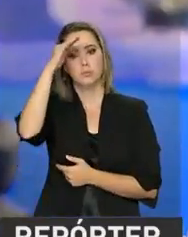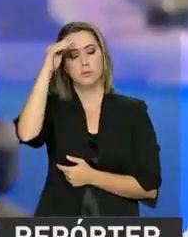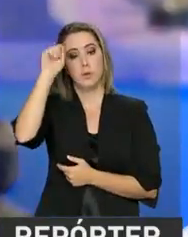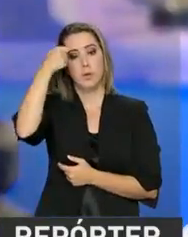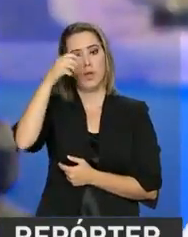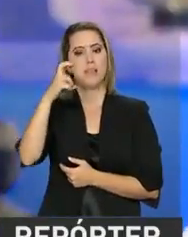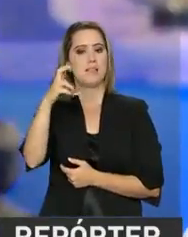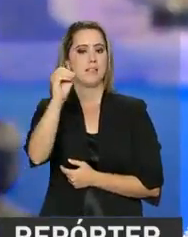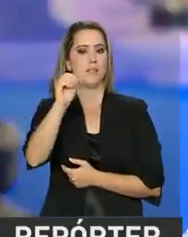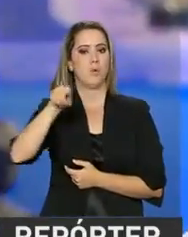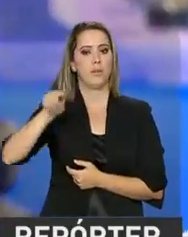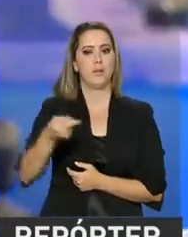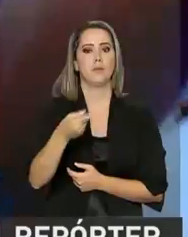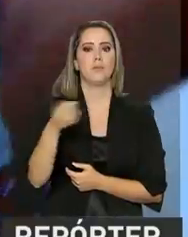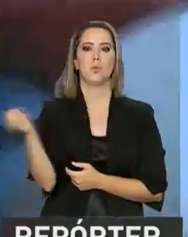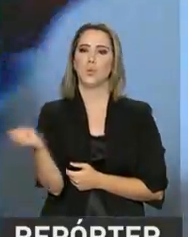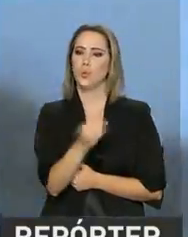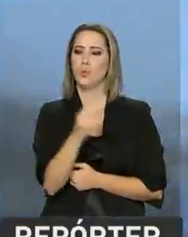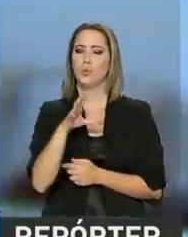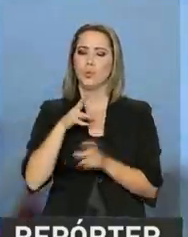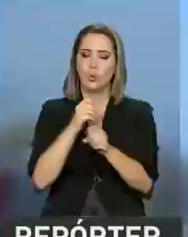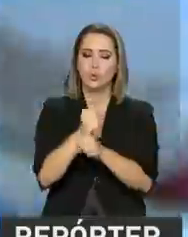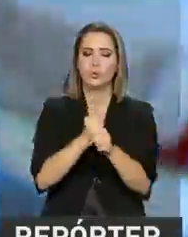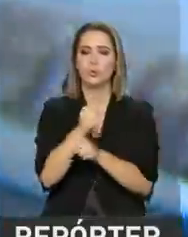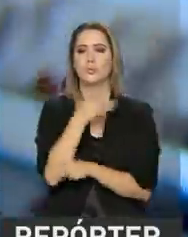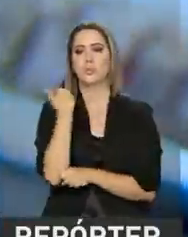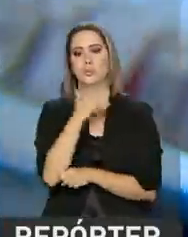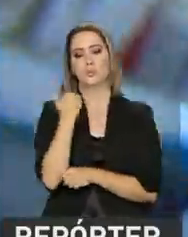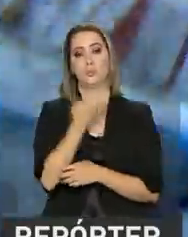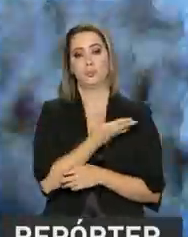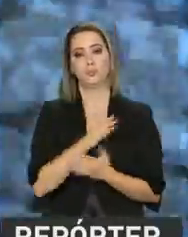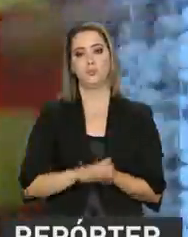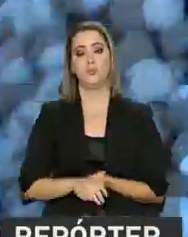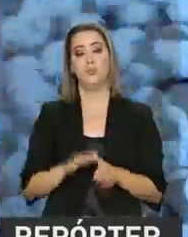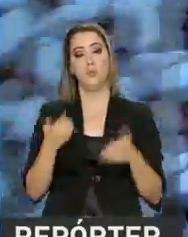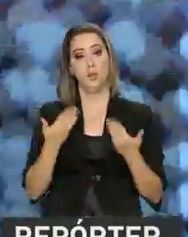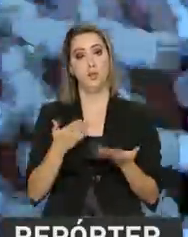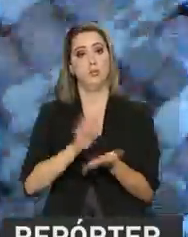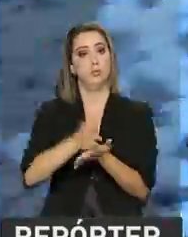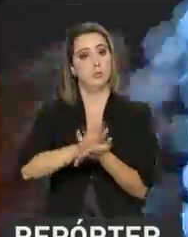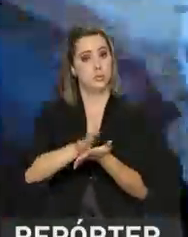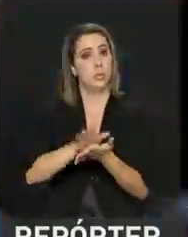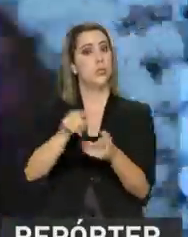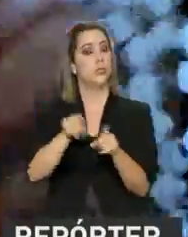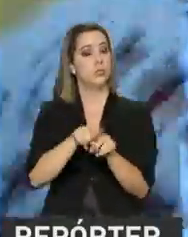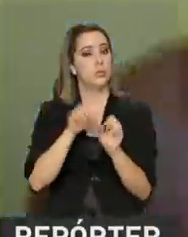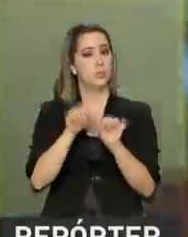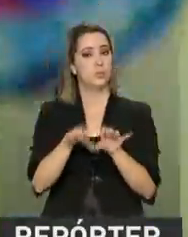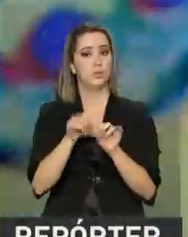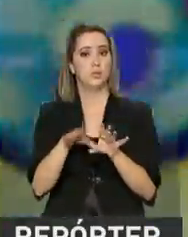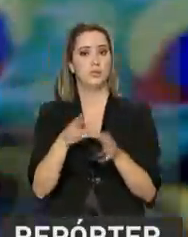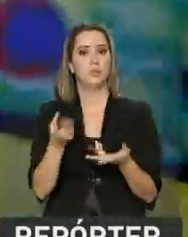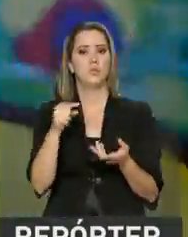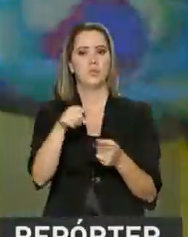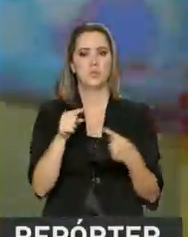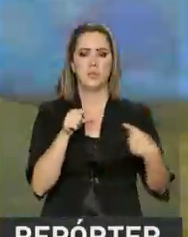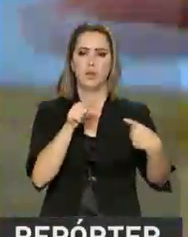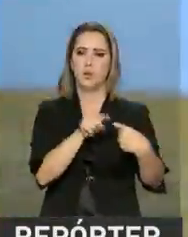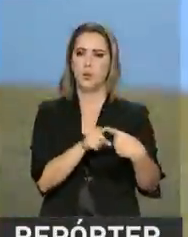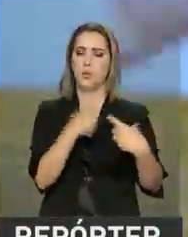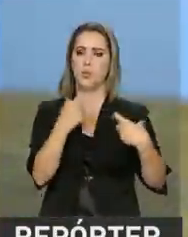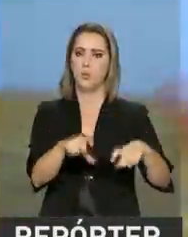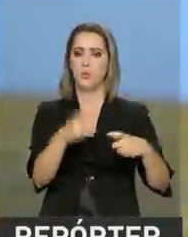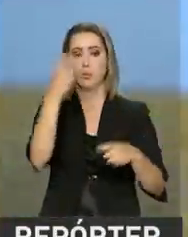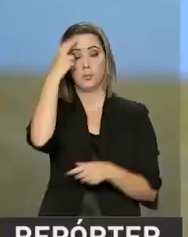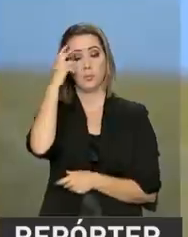50 mil jovens negros que morrem por ano. A percussão com instrumentos da cultura de matriz africana também é ensinada no Ponto de Cultura. A